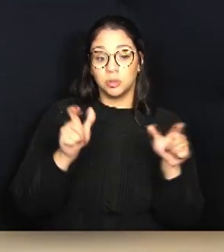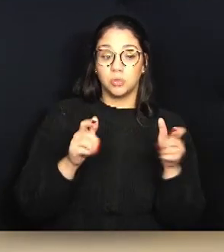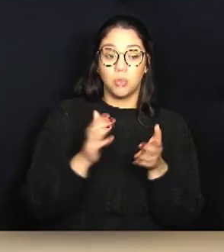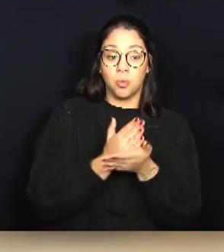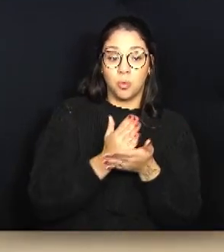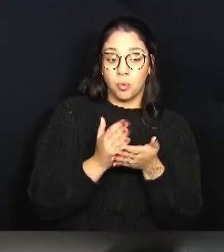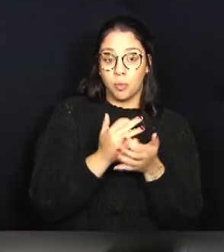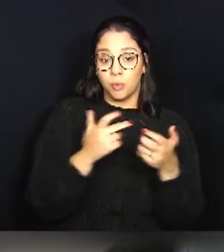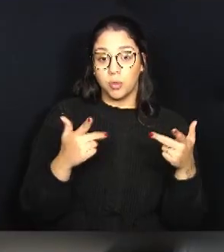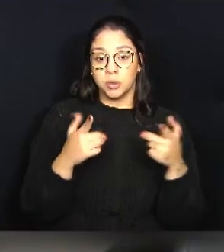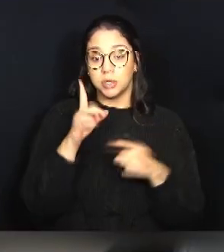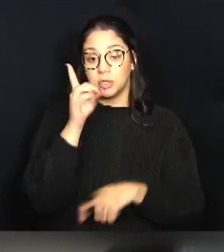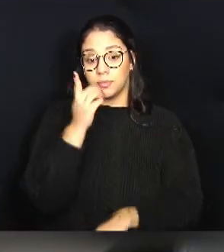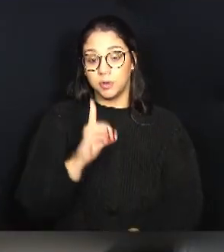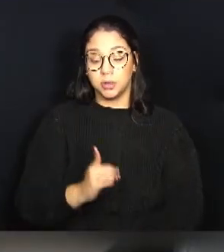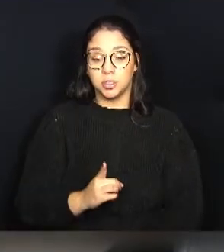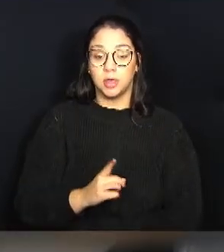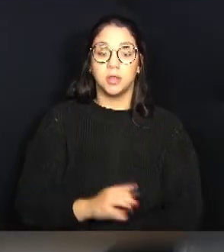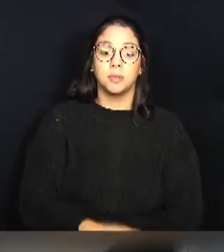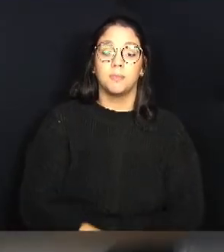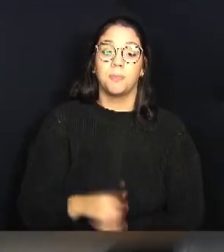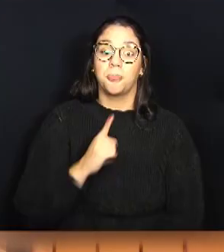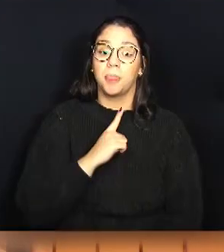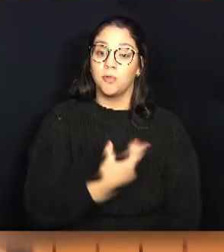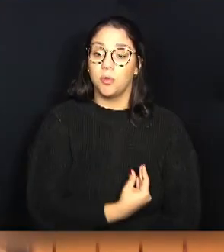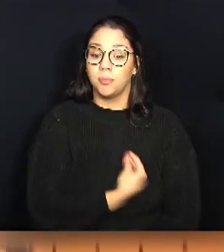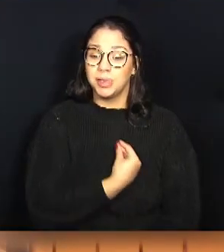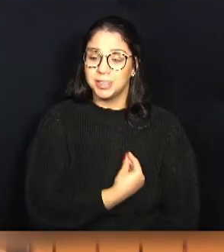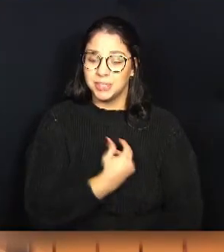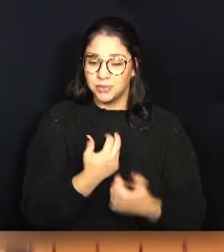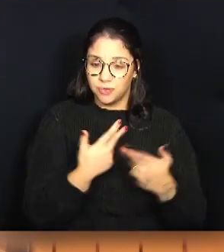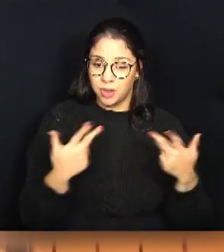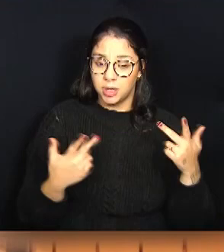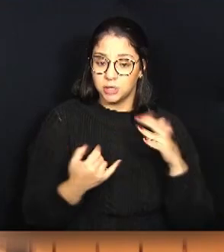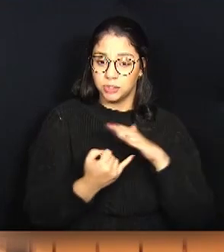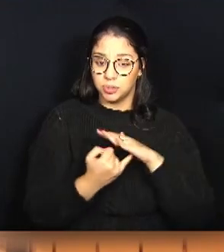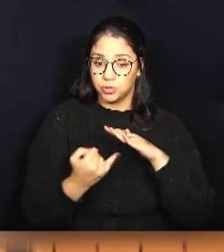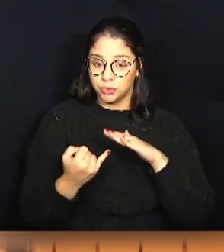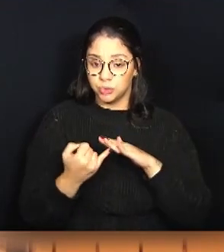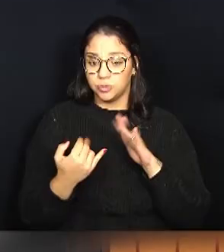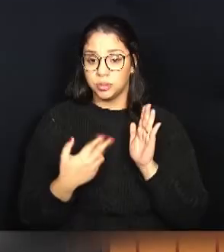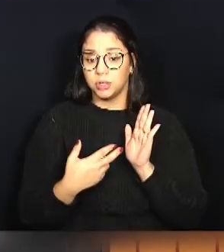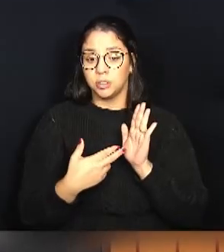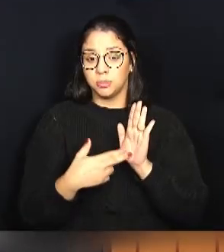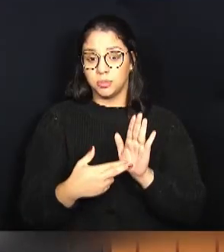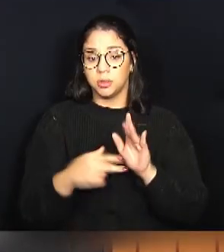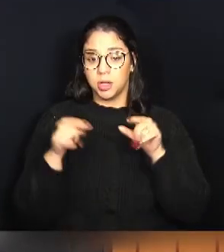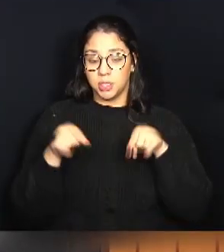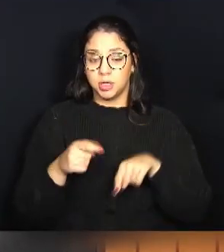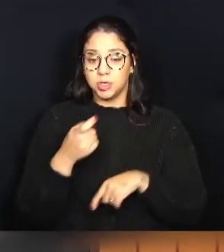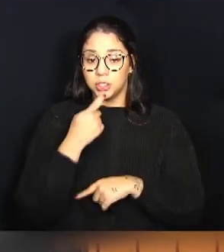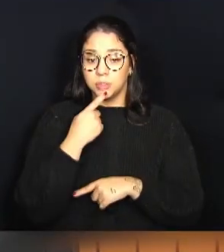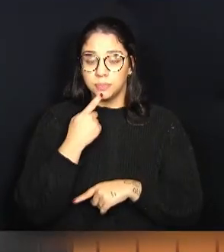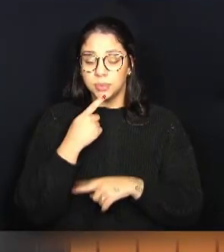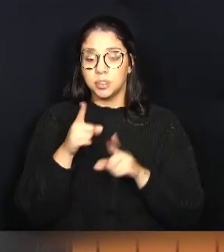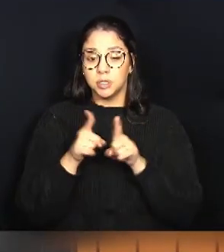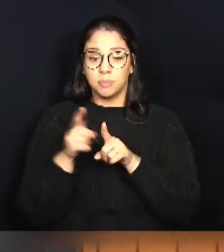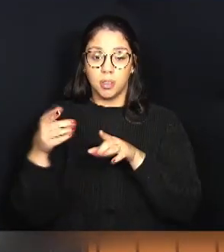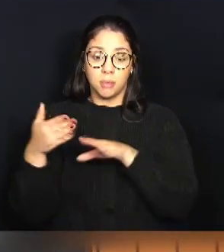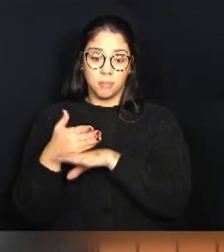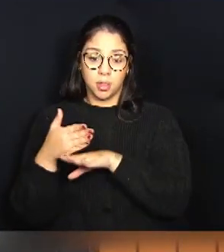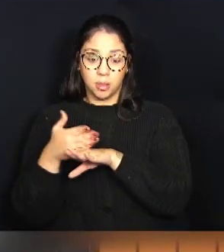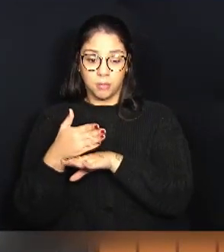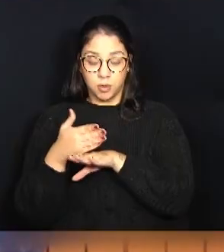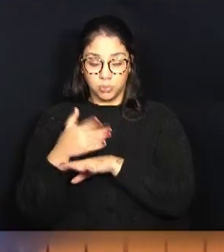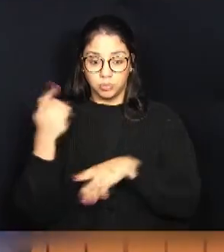de deficiência. Além da presença de diversas entidades representativas de Campinas, participaram também